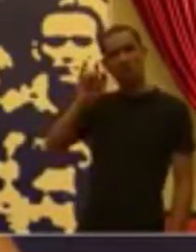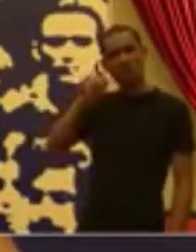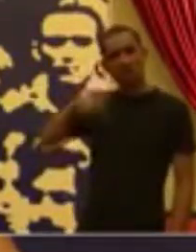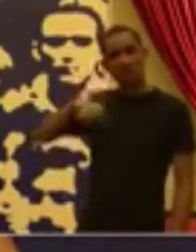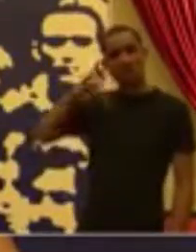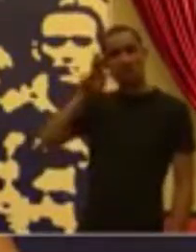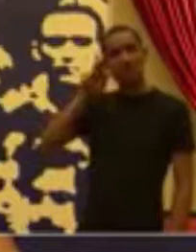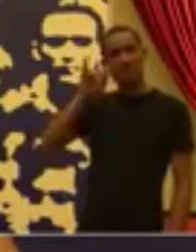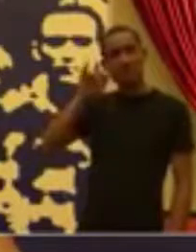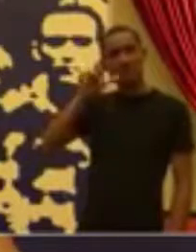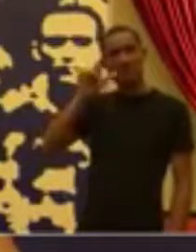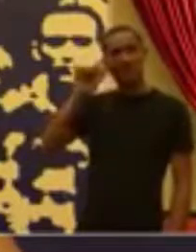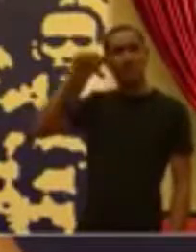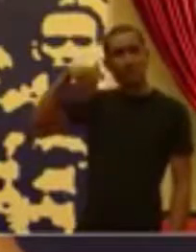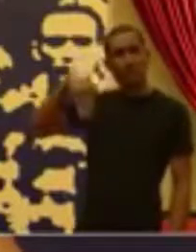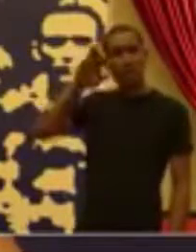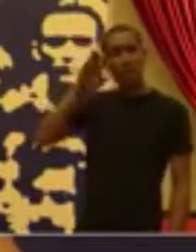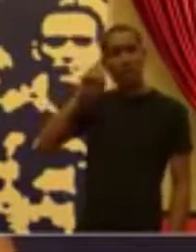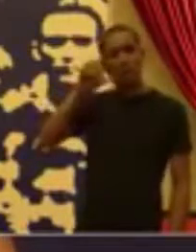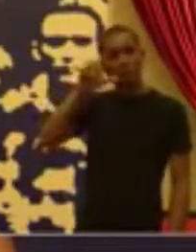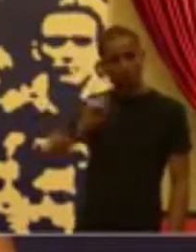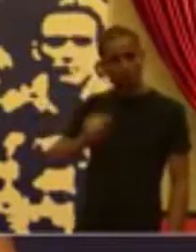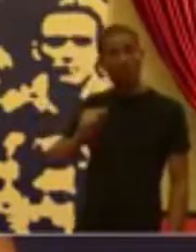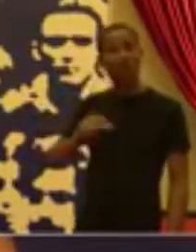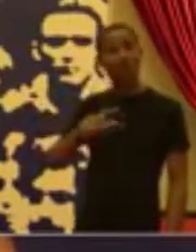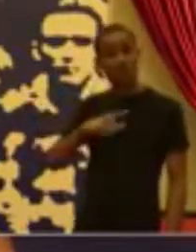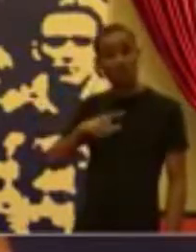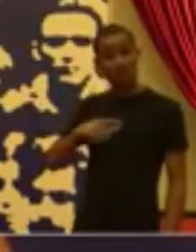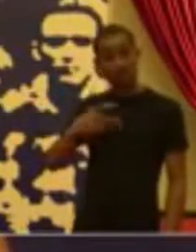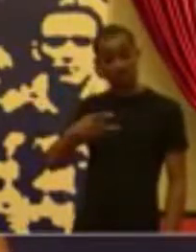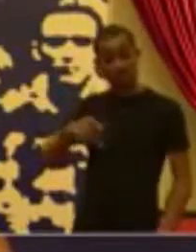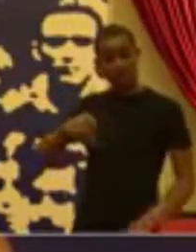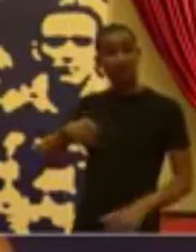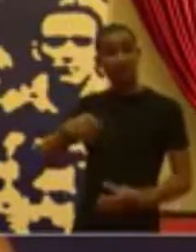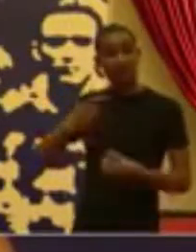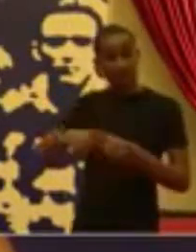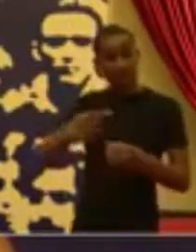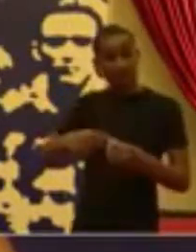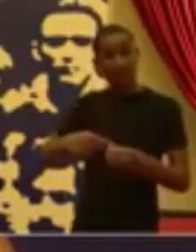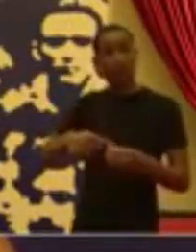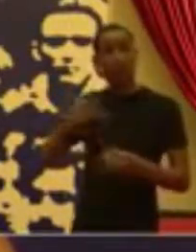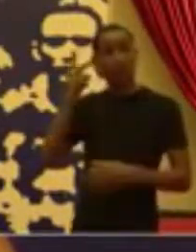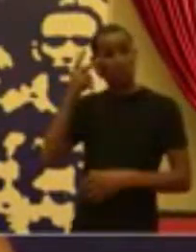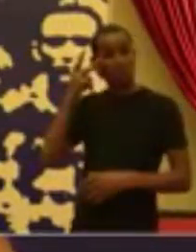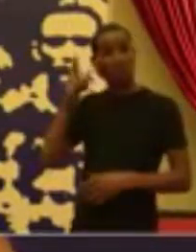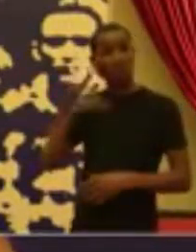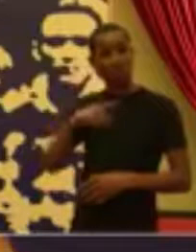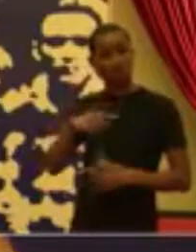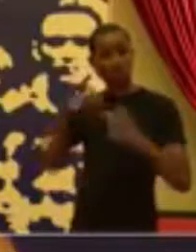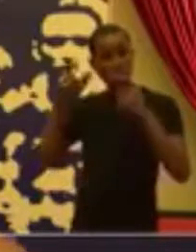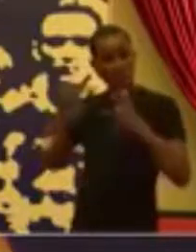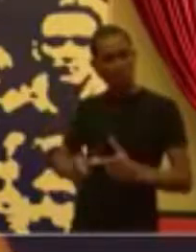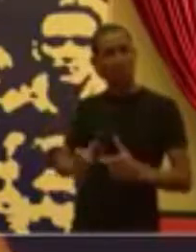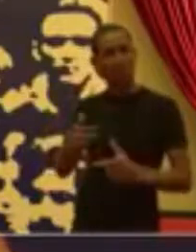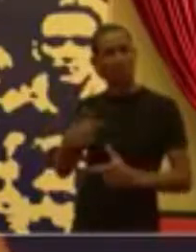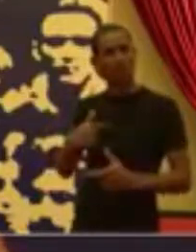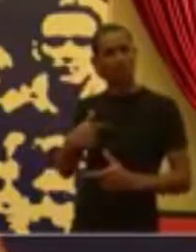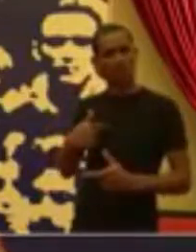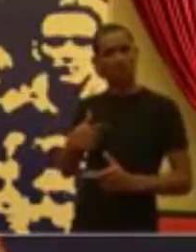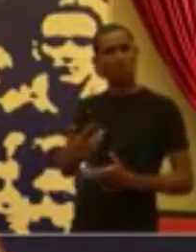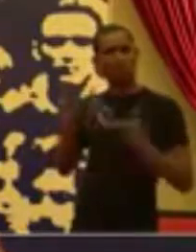que tenho na cidade de São Paulo o palco onde eu me reconheço